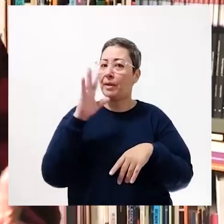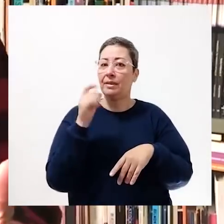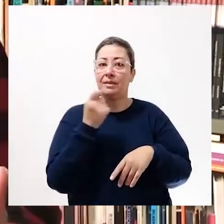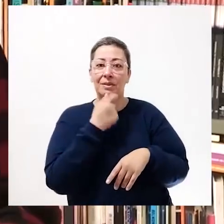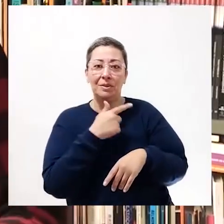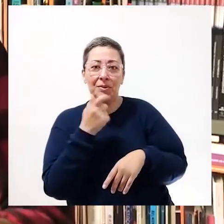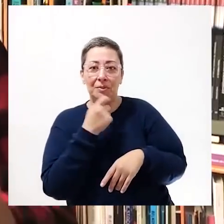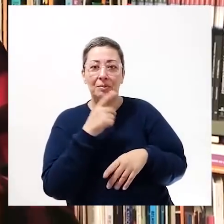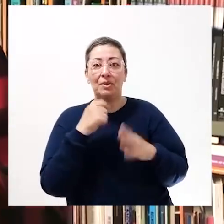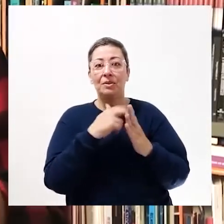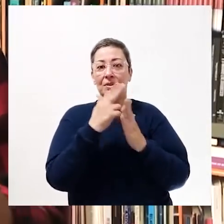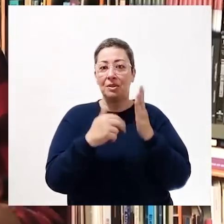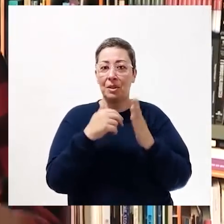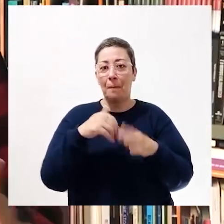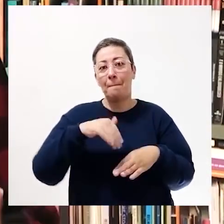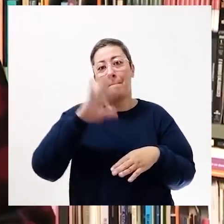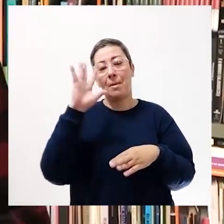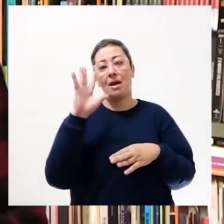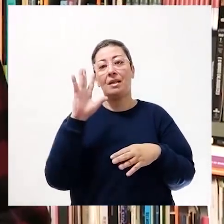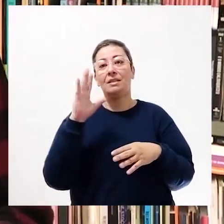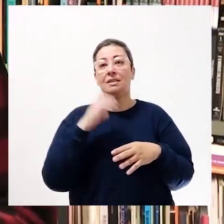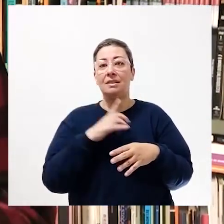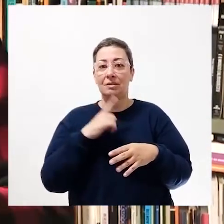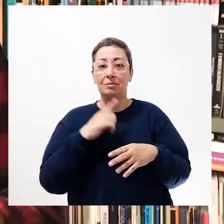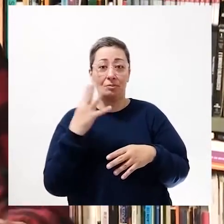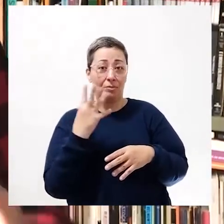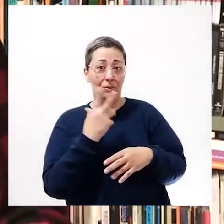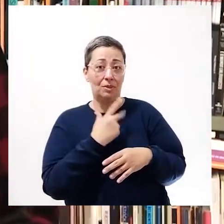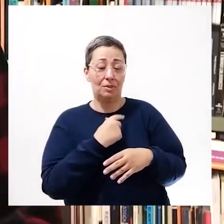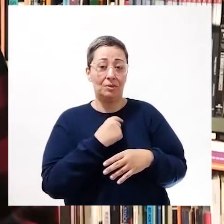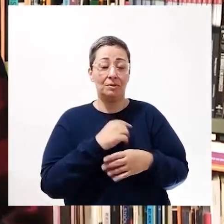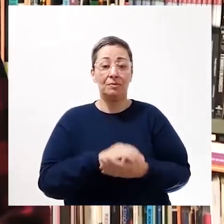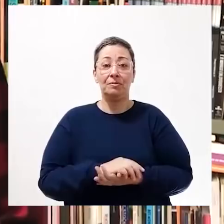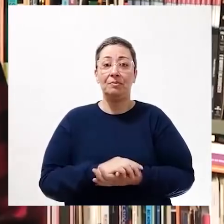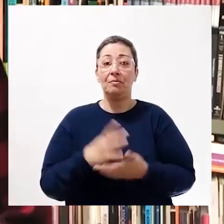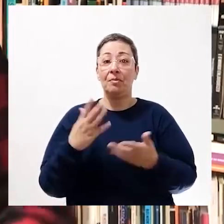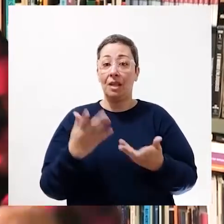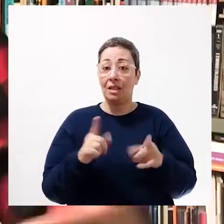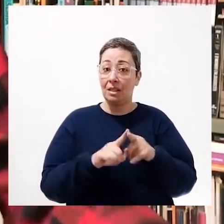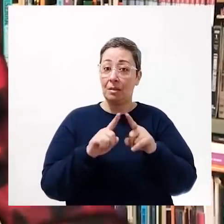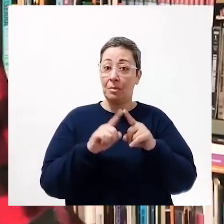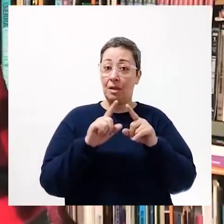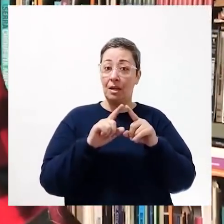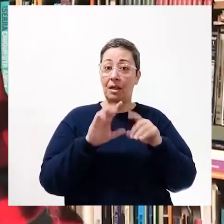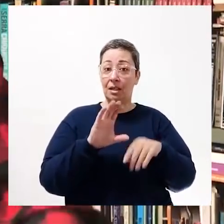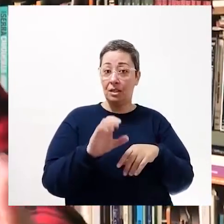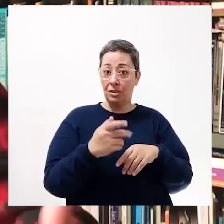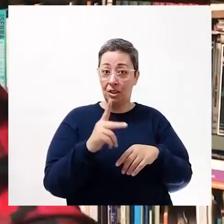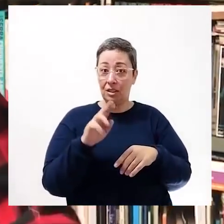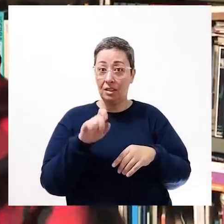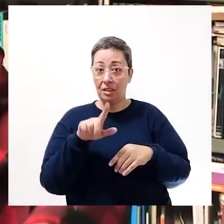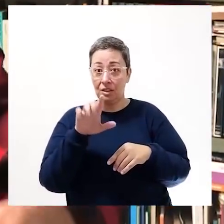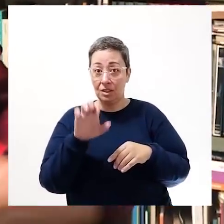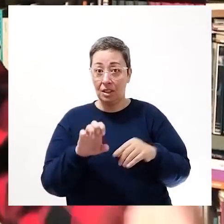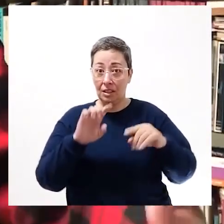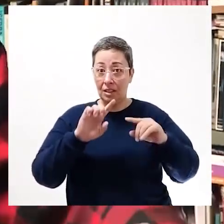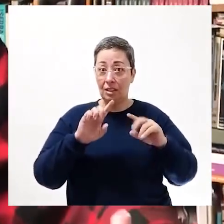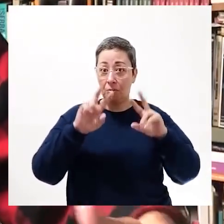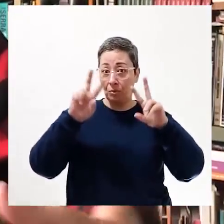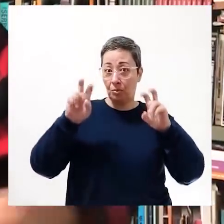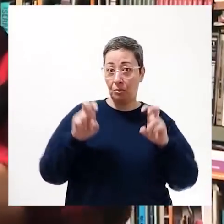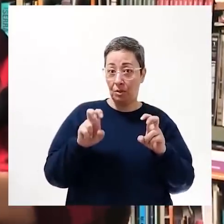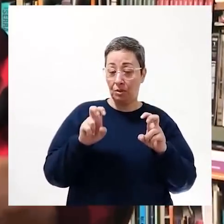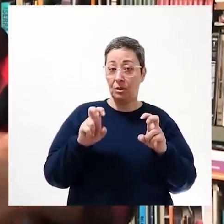muito humor, né? E desenho cada vez mais bonitos, tá? Tanto na charge, como eu falei, que é um